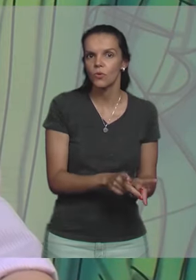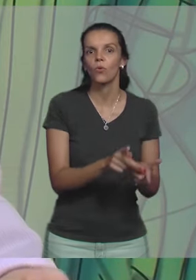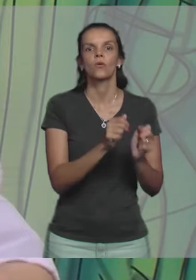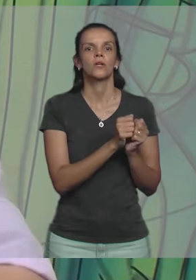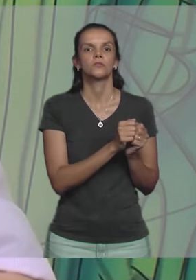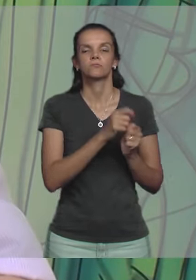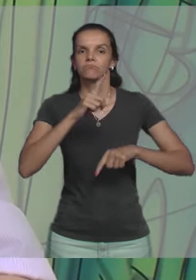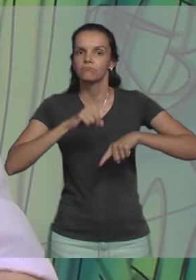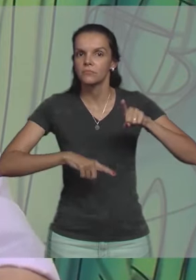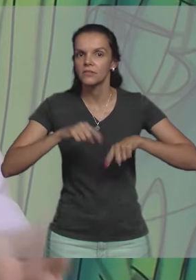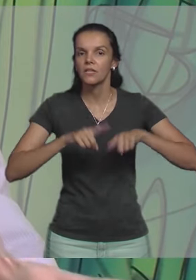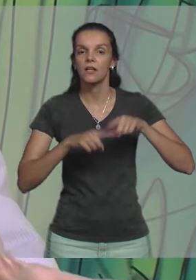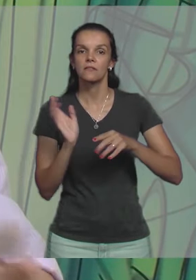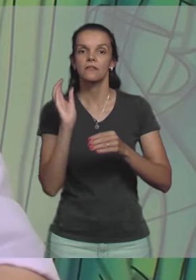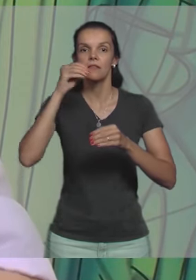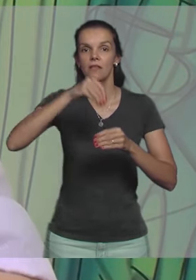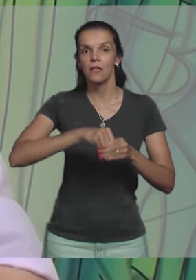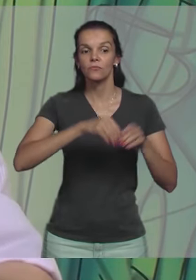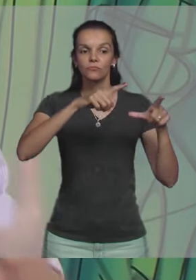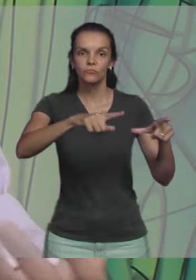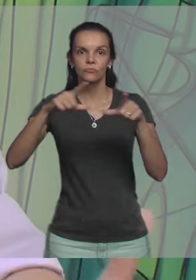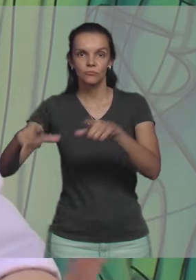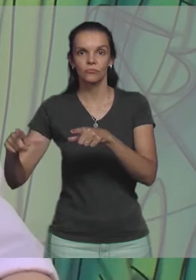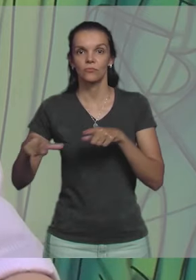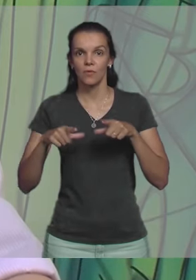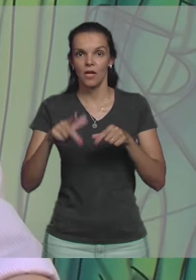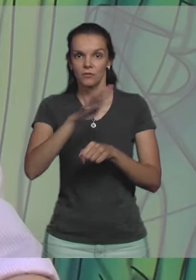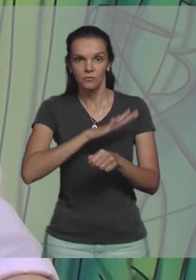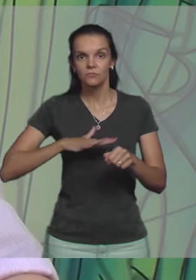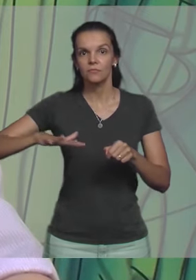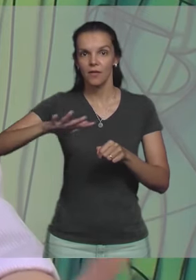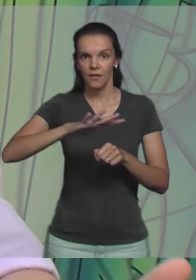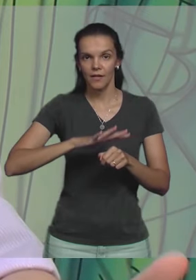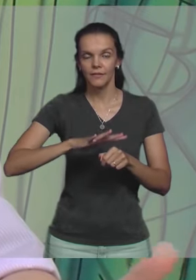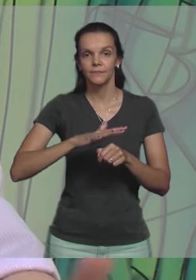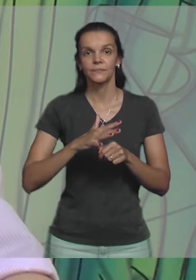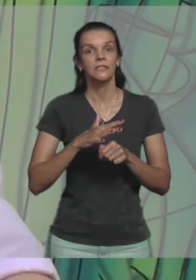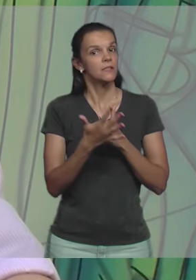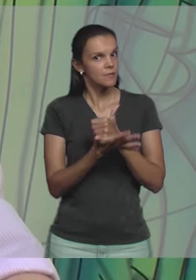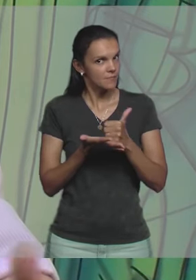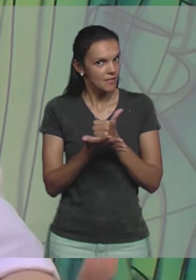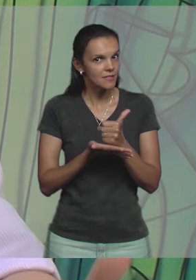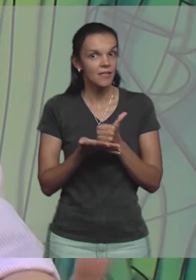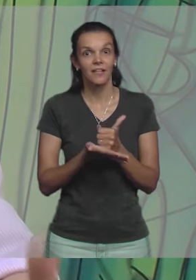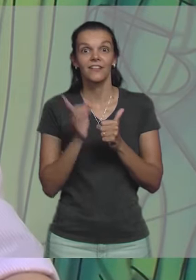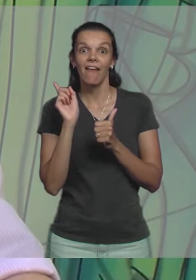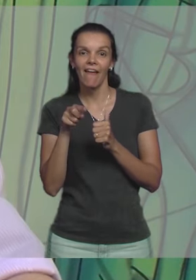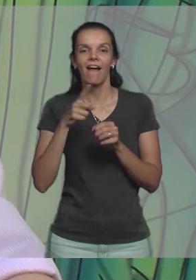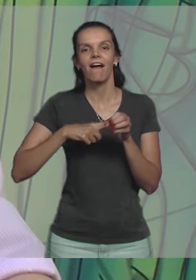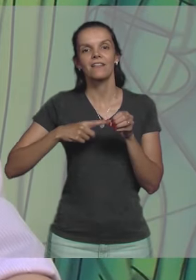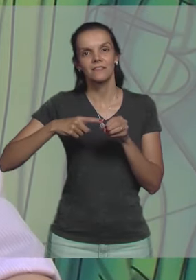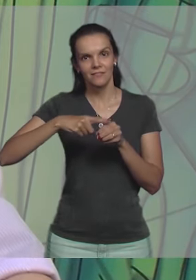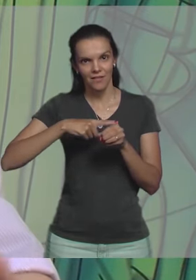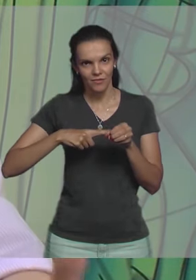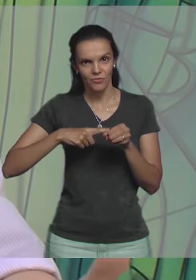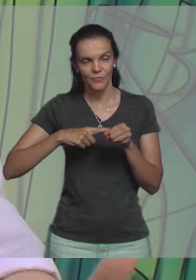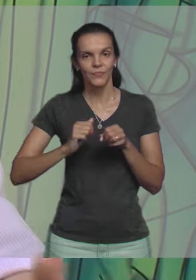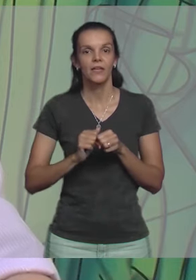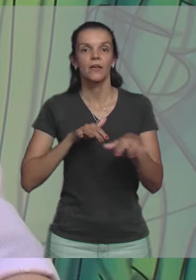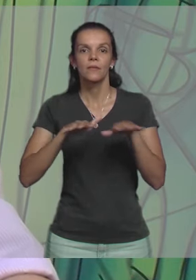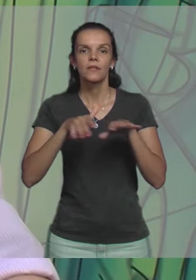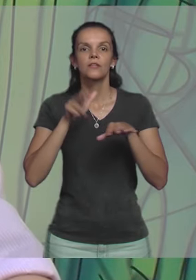mercadorias dentro de um território, dentro de uma área de abrangência, que basicamente são as nossas cidades, né? E a